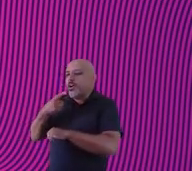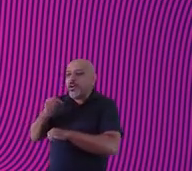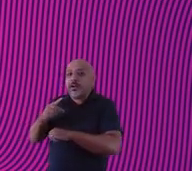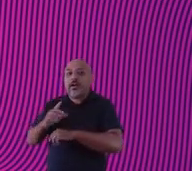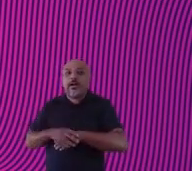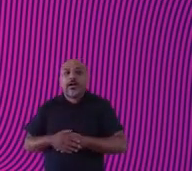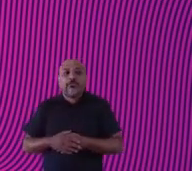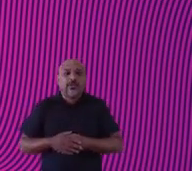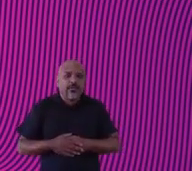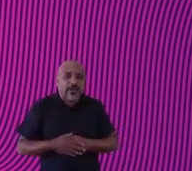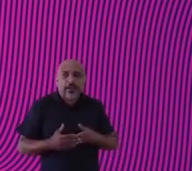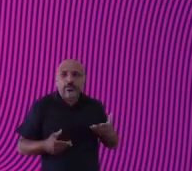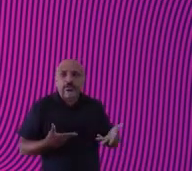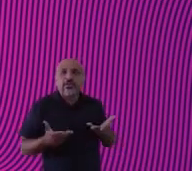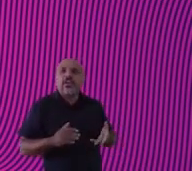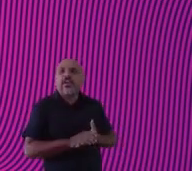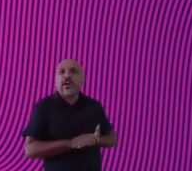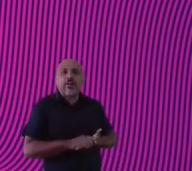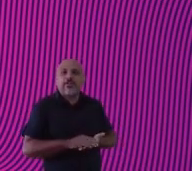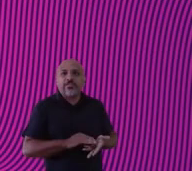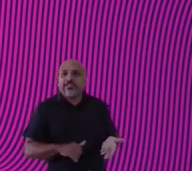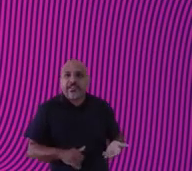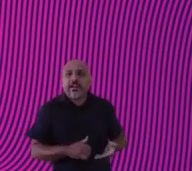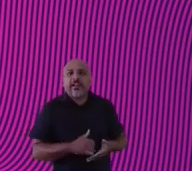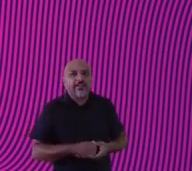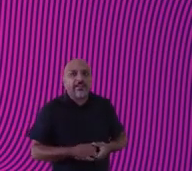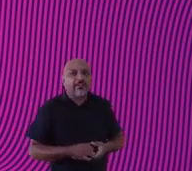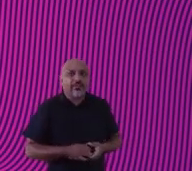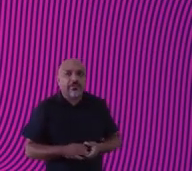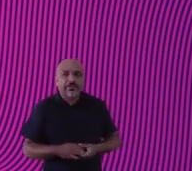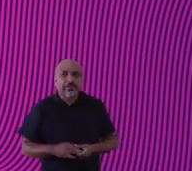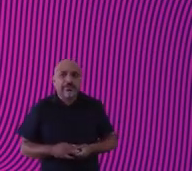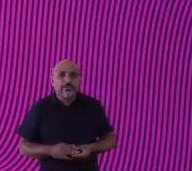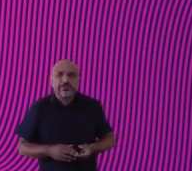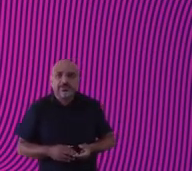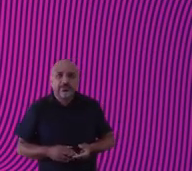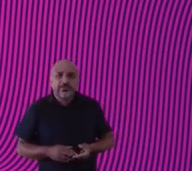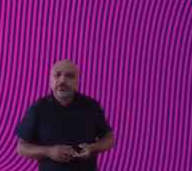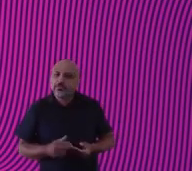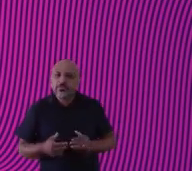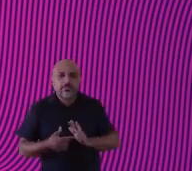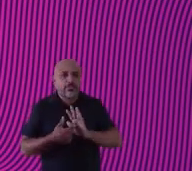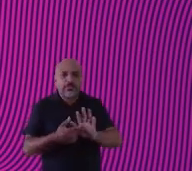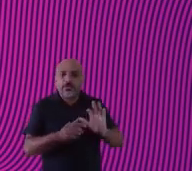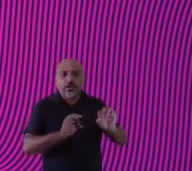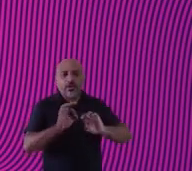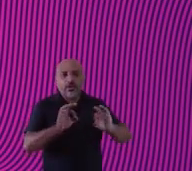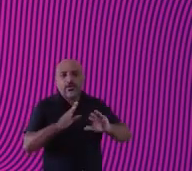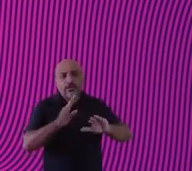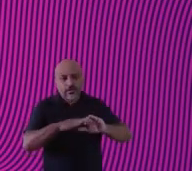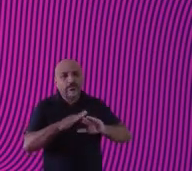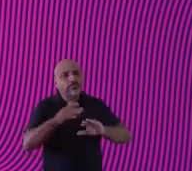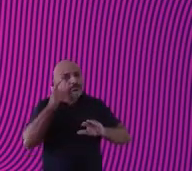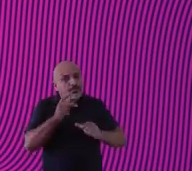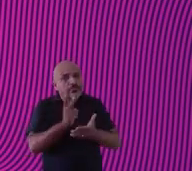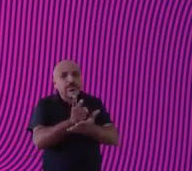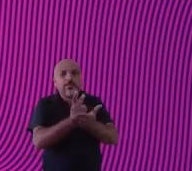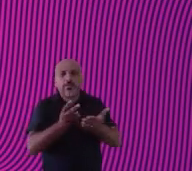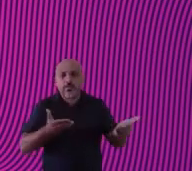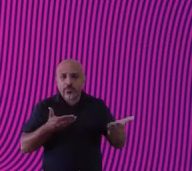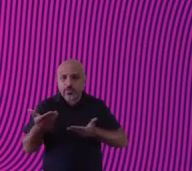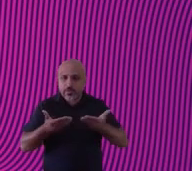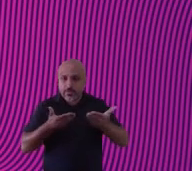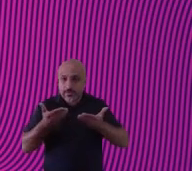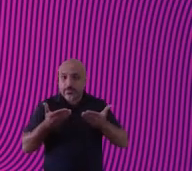que a lenda né talidomida vai ficar com papel bastante secundário EA vinda da forma de dormida vai ser para para o tratamento